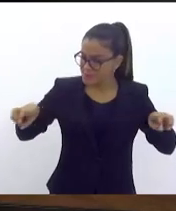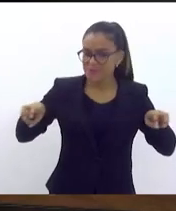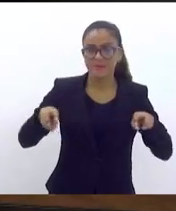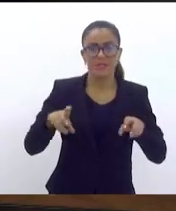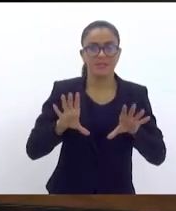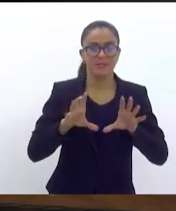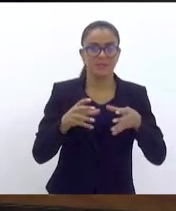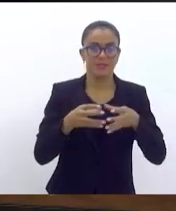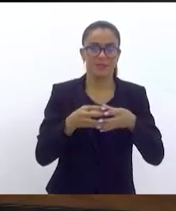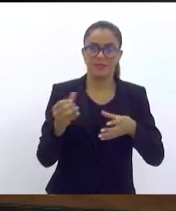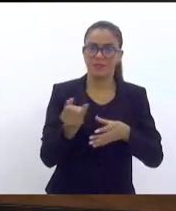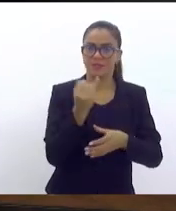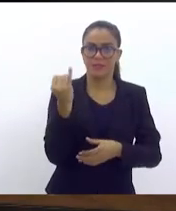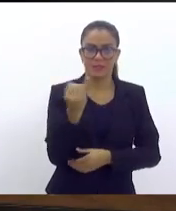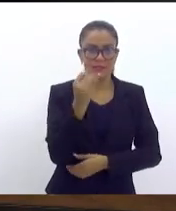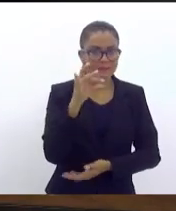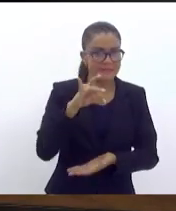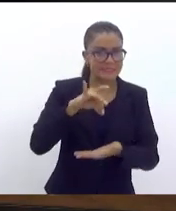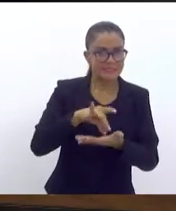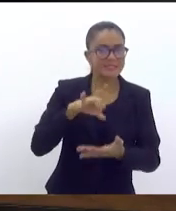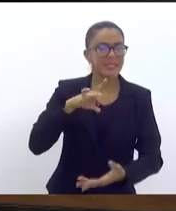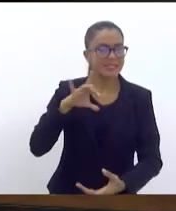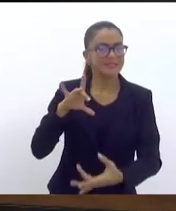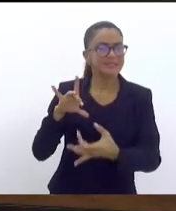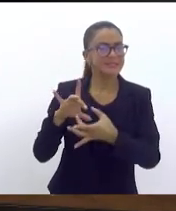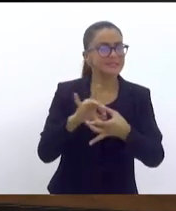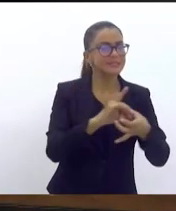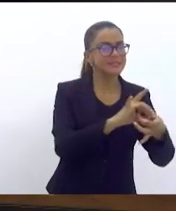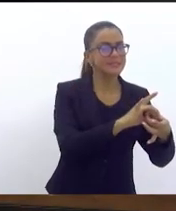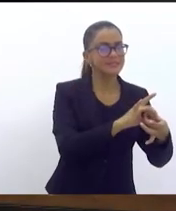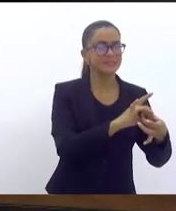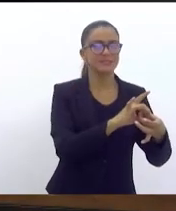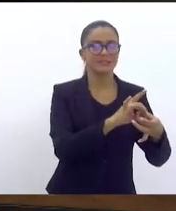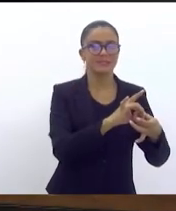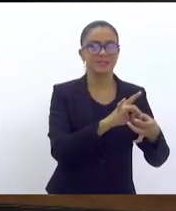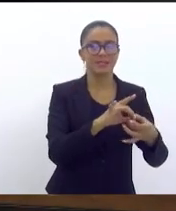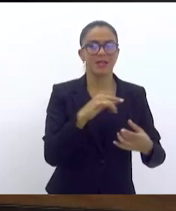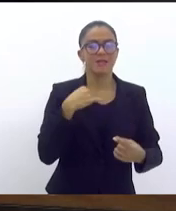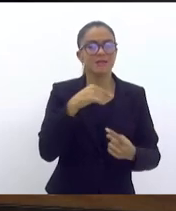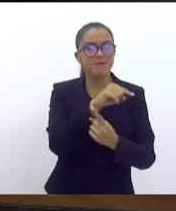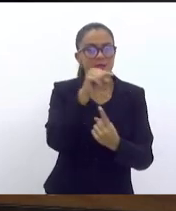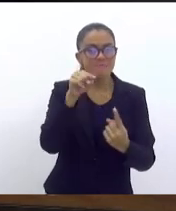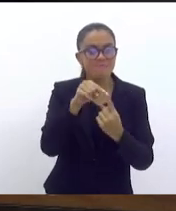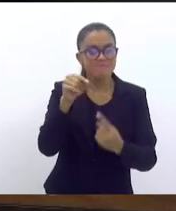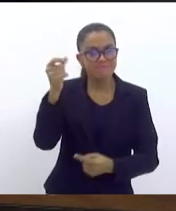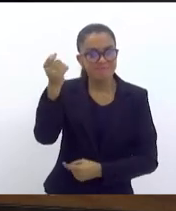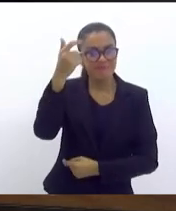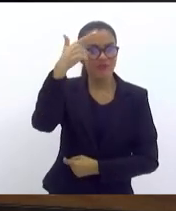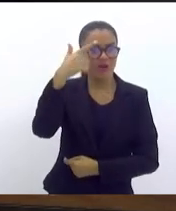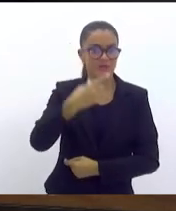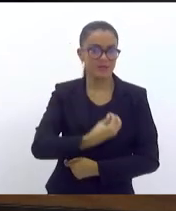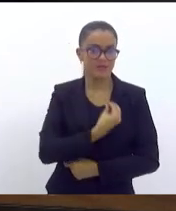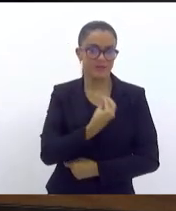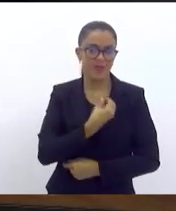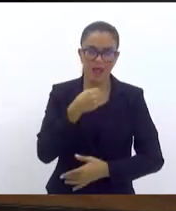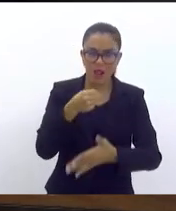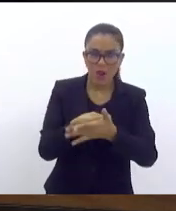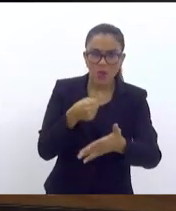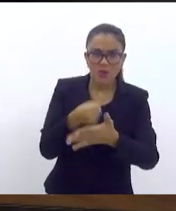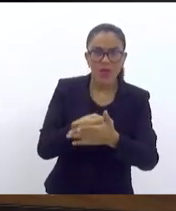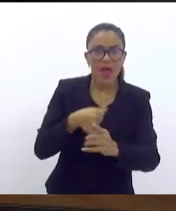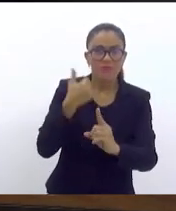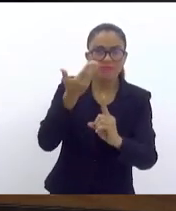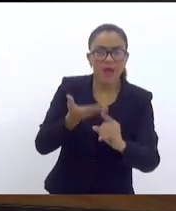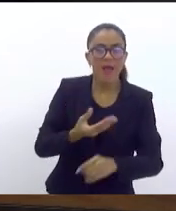que de fato faz todo sentido para minha a minha vocação de vida que tem sido de fato lutar pela vida